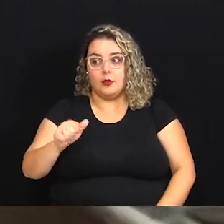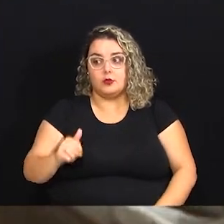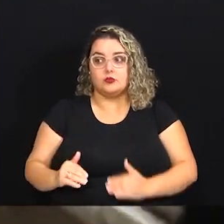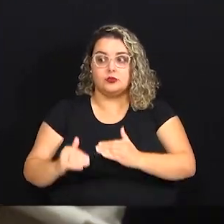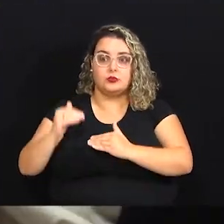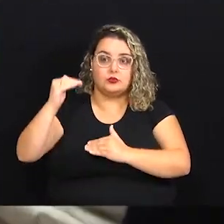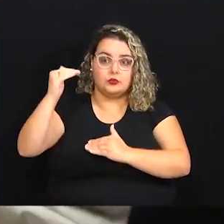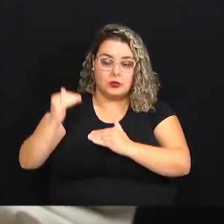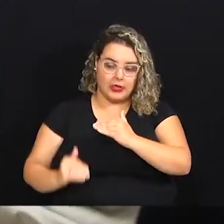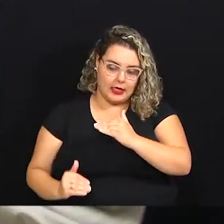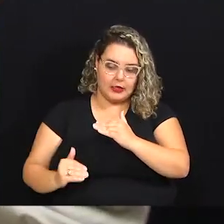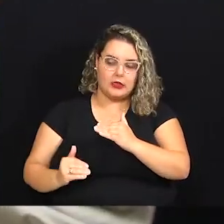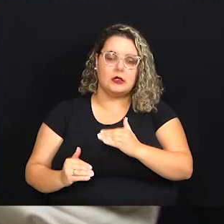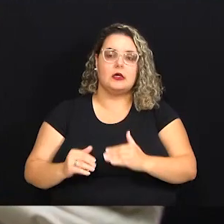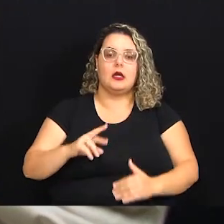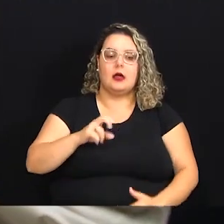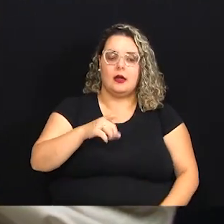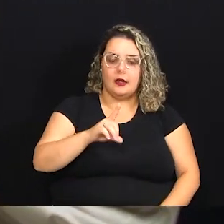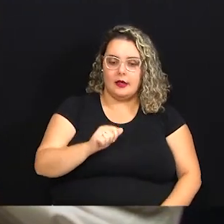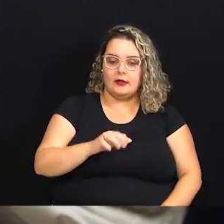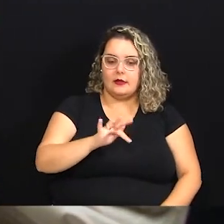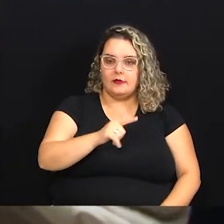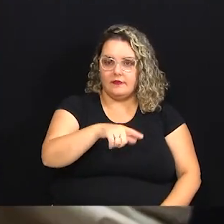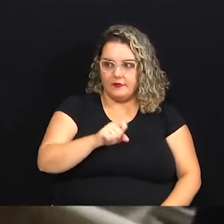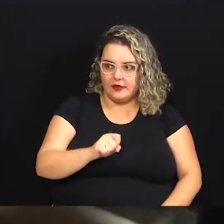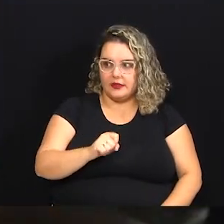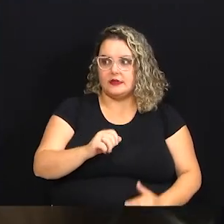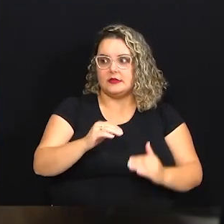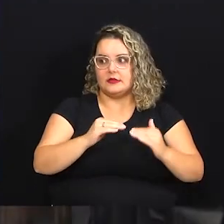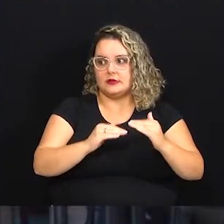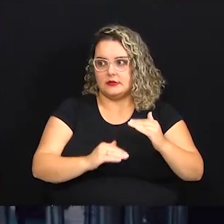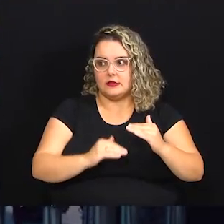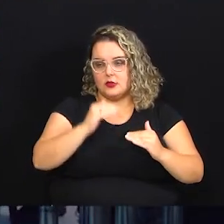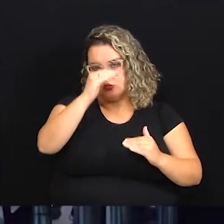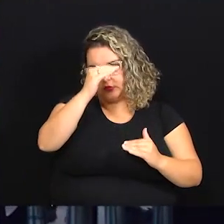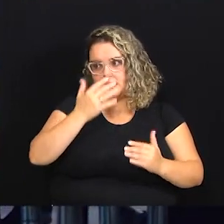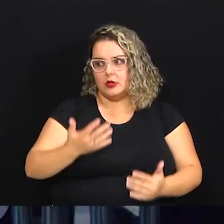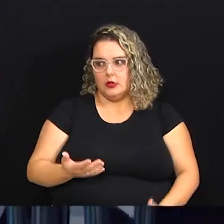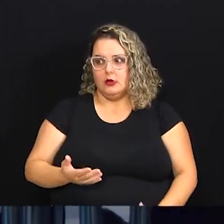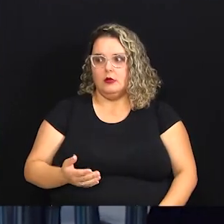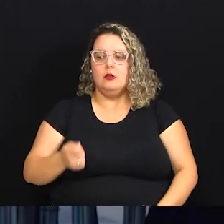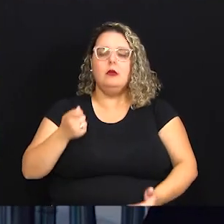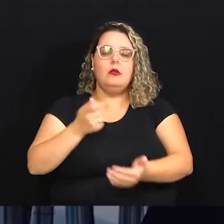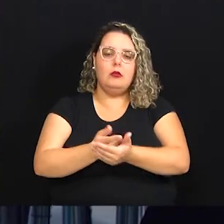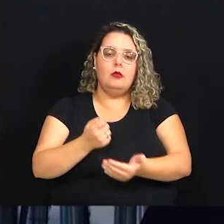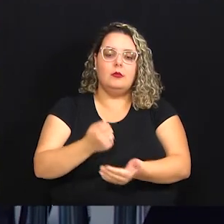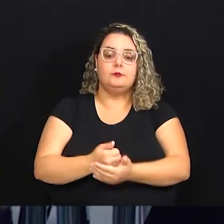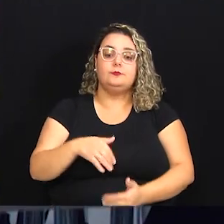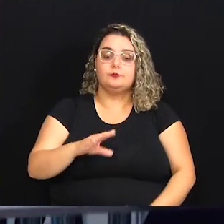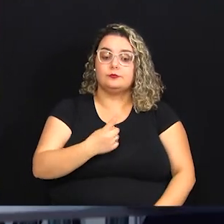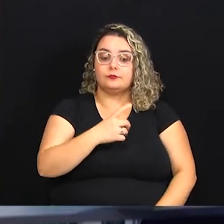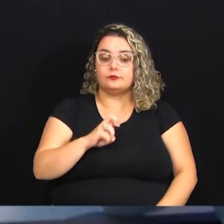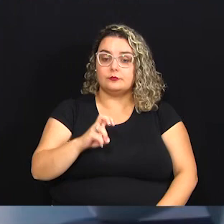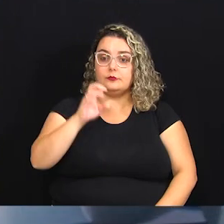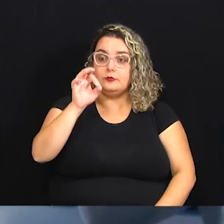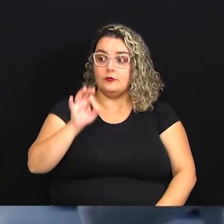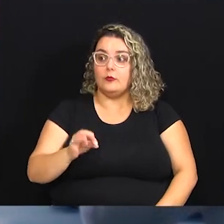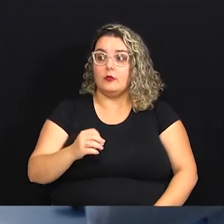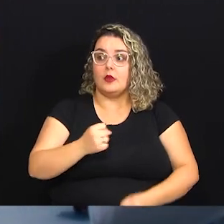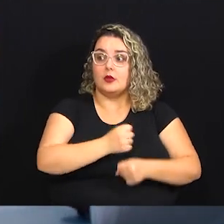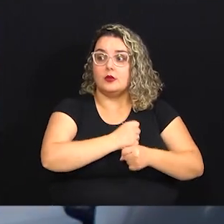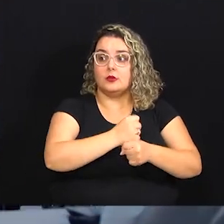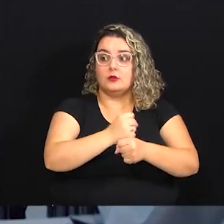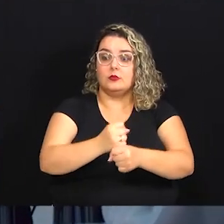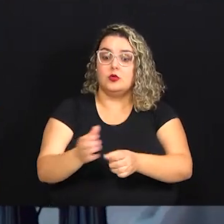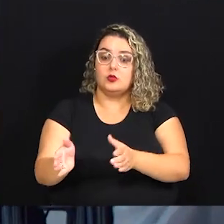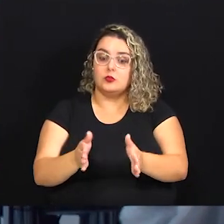renda fixa. Hoje é comum a gente encontrar, por exemplo, o CDB, que é um certificado de depósito bancário, pagando mais de 15% ao